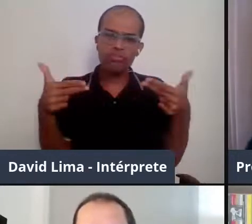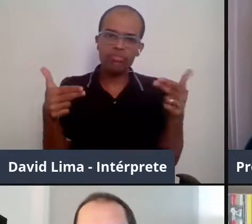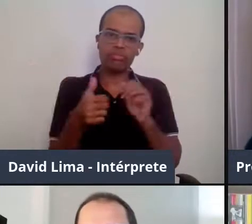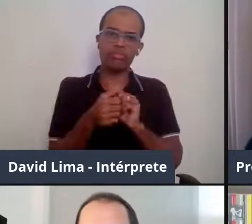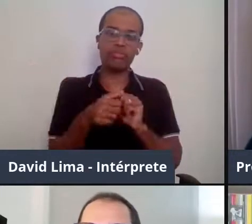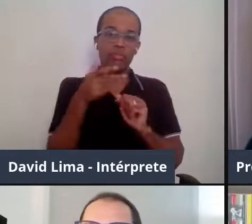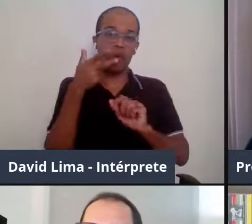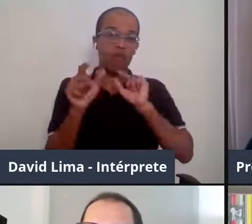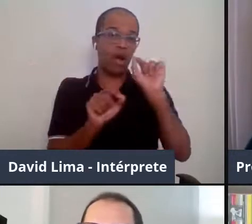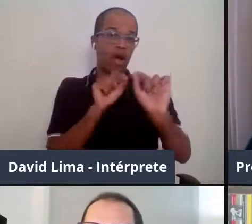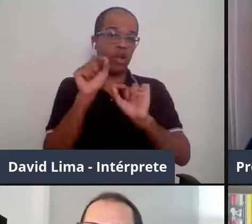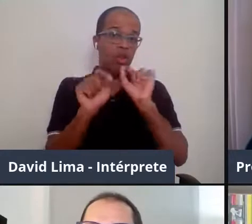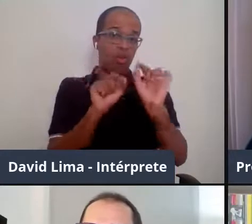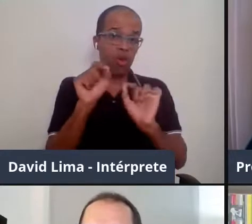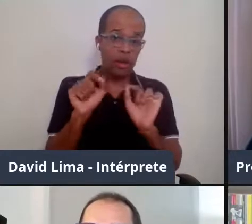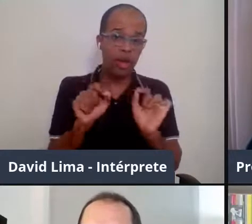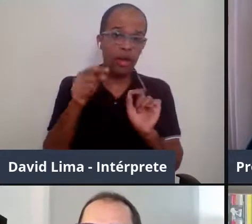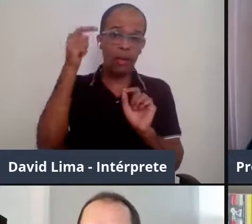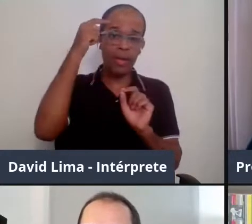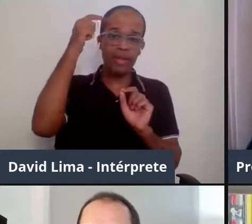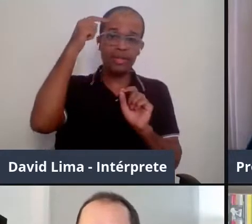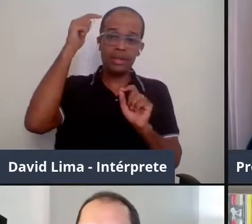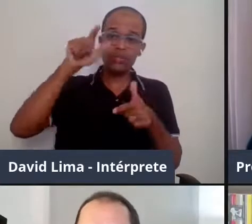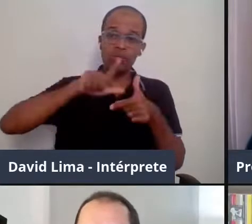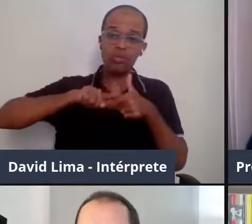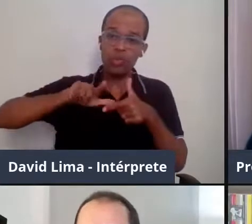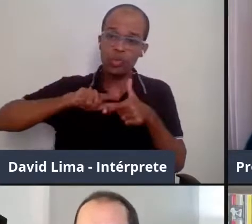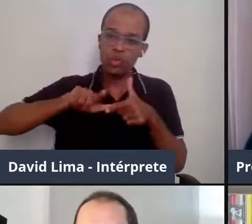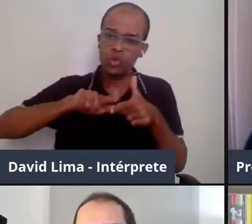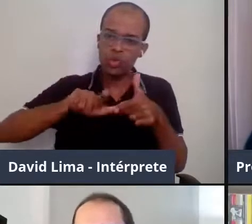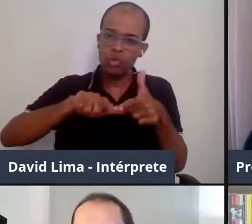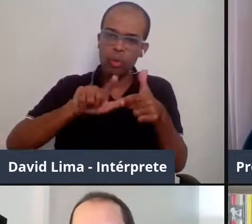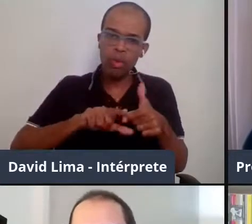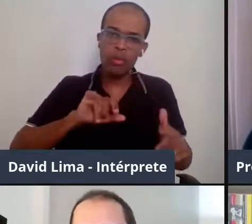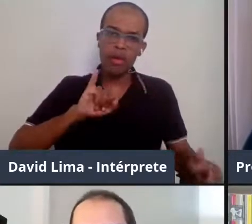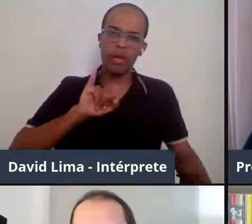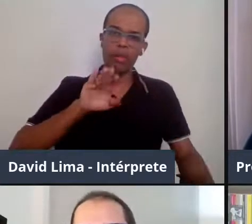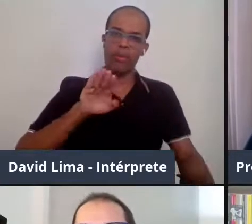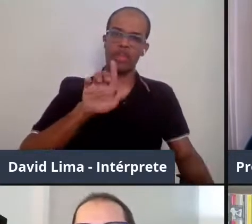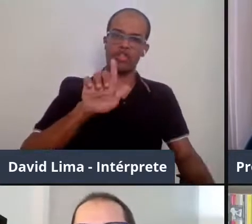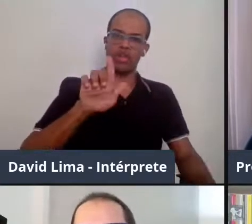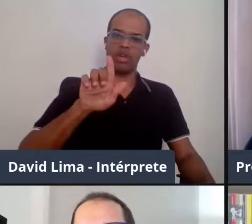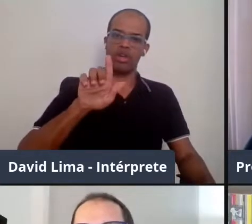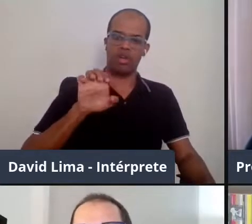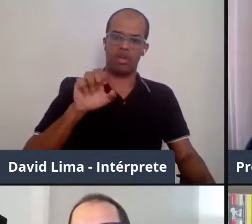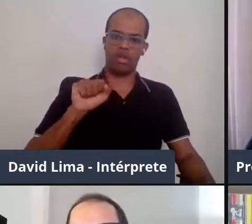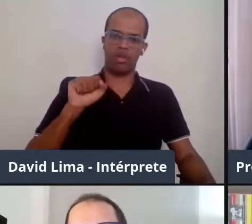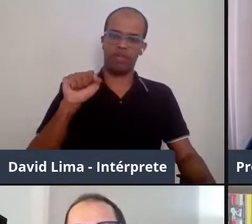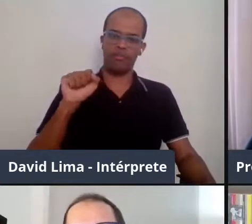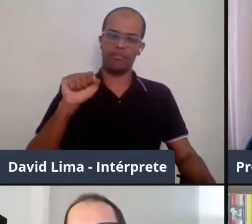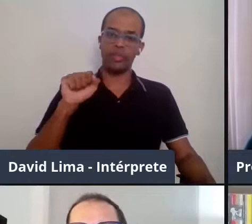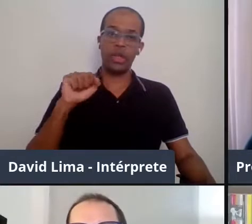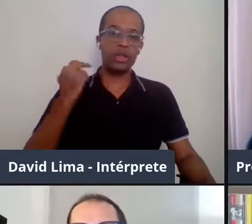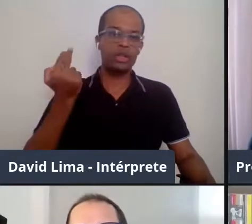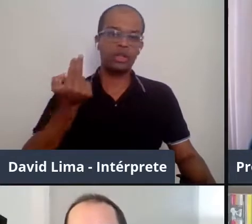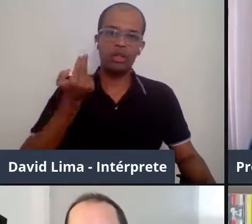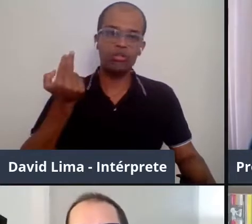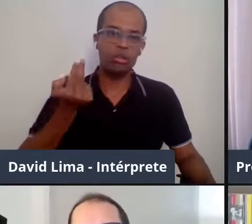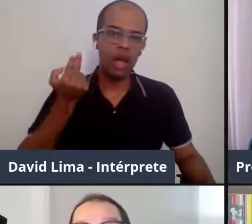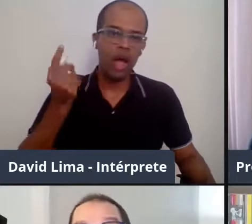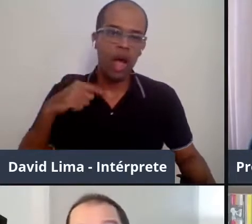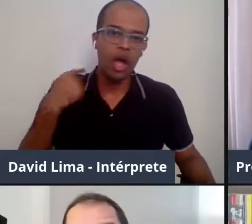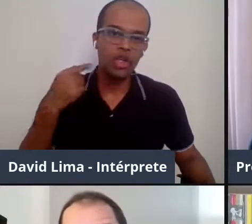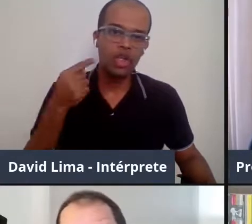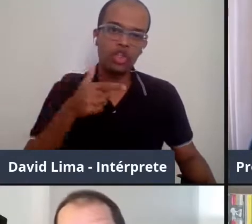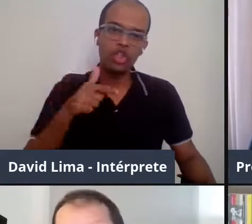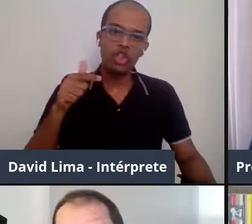pensando, evidentemente, no grande problema que a gente tem no momento do IBGE, do censo. Não é possível a gente não ter